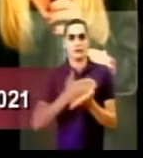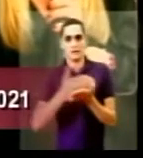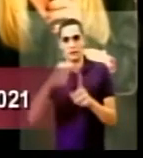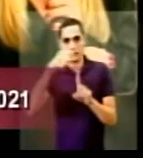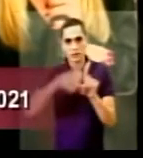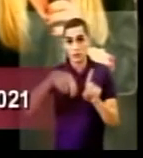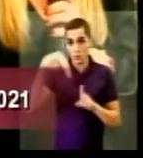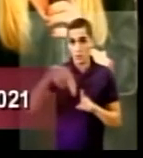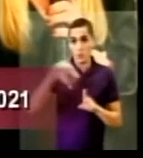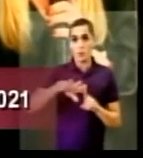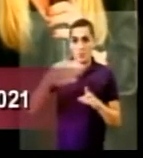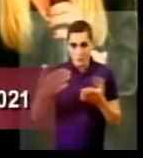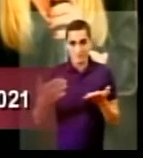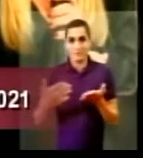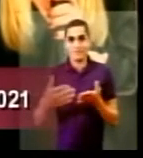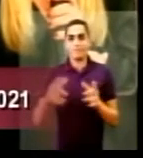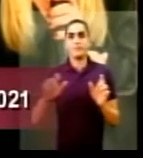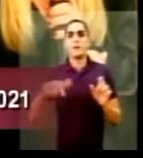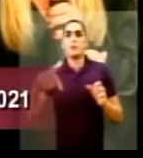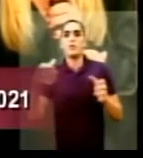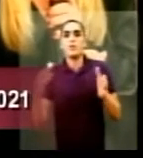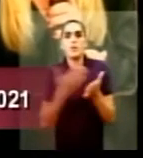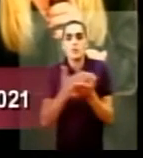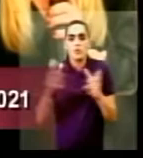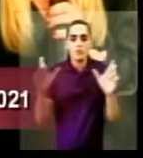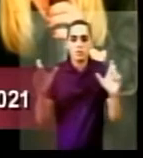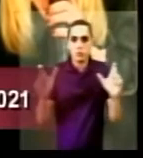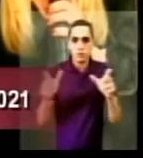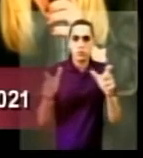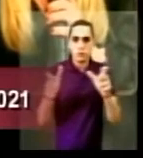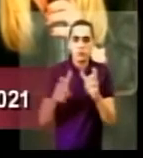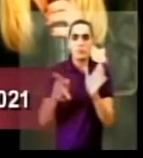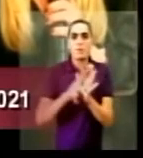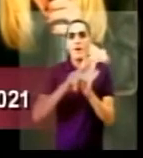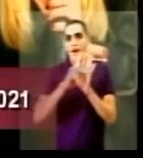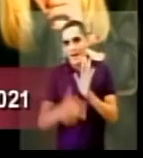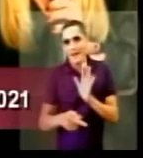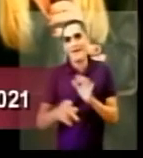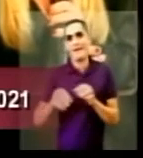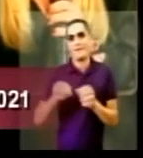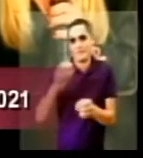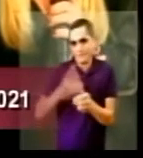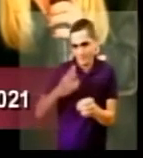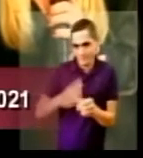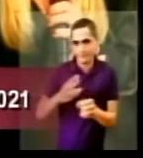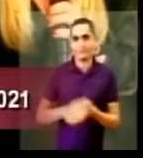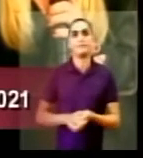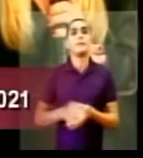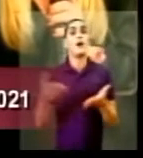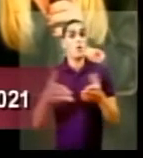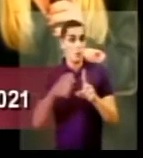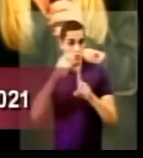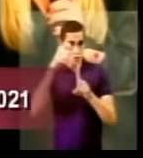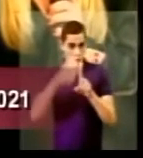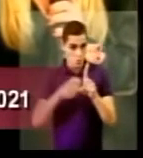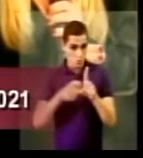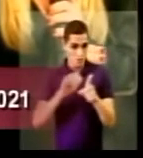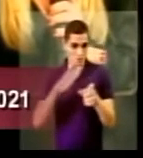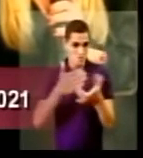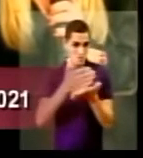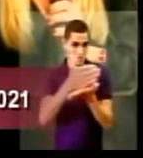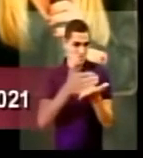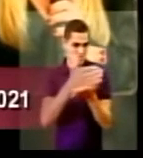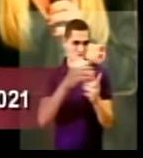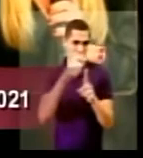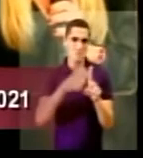que foi quando realmente tivemos uma grande redução do número de casos aqui no município. E agora, no meio de janeiro, lá para 9 de janeiro,